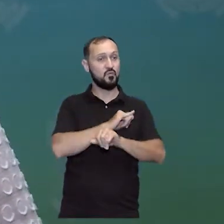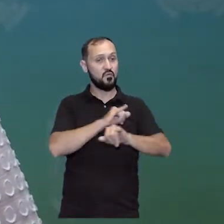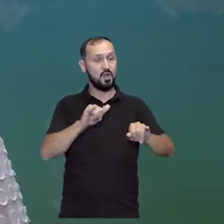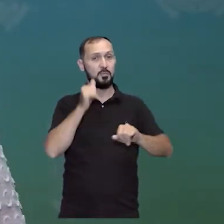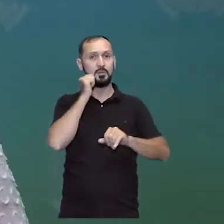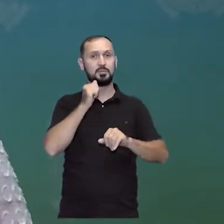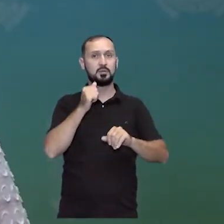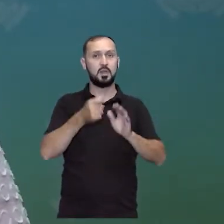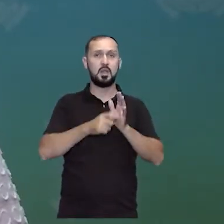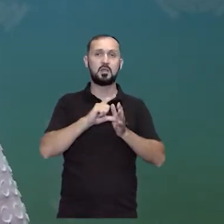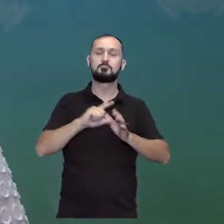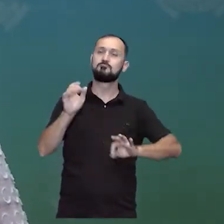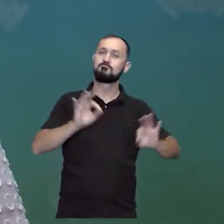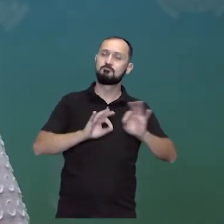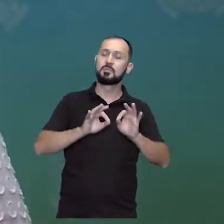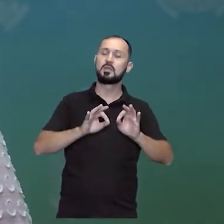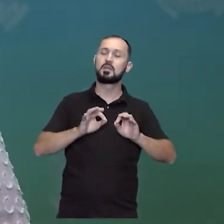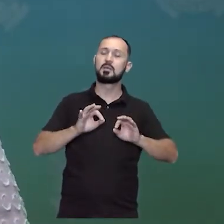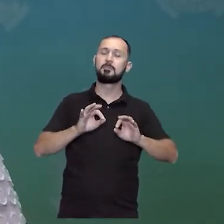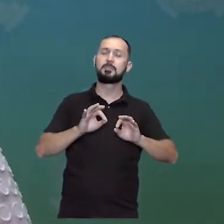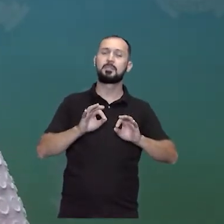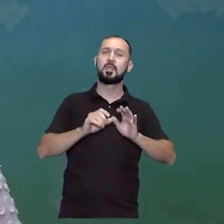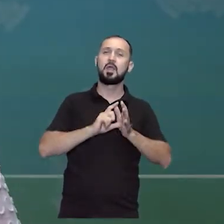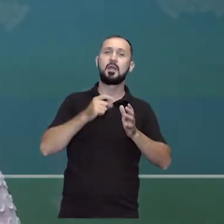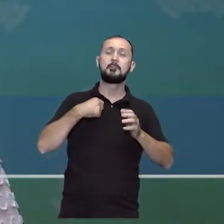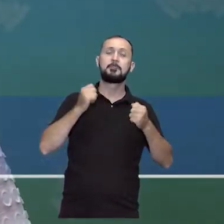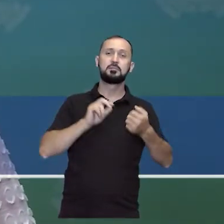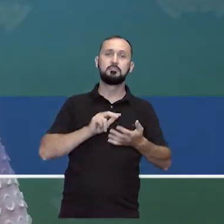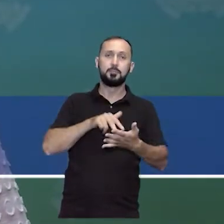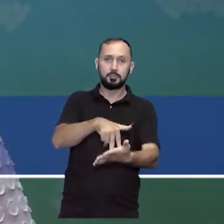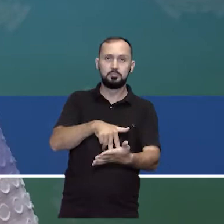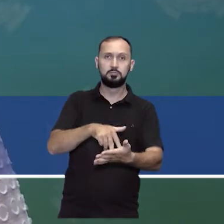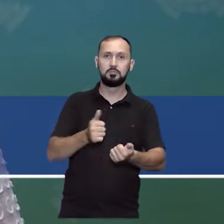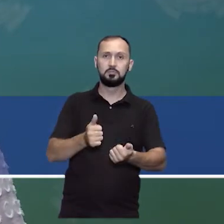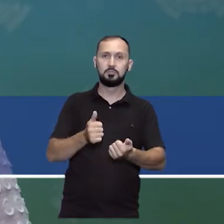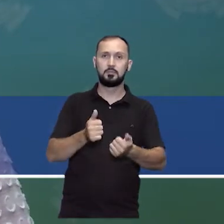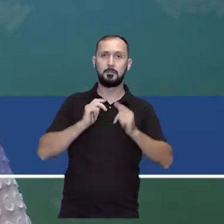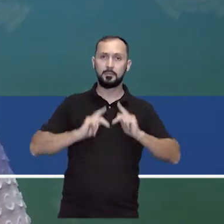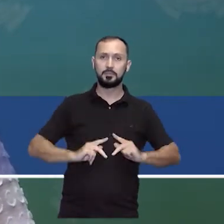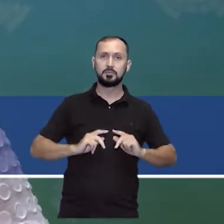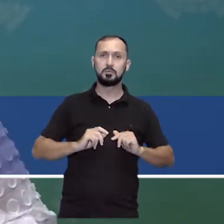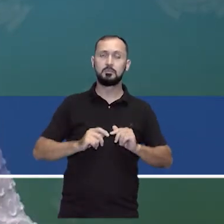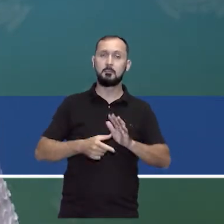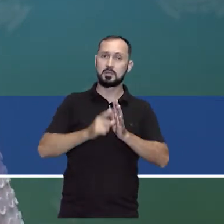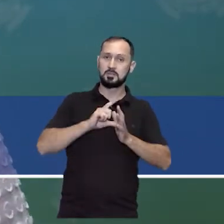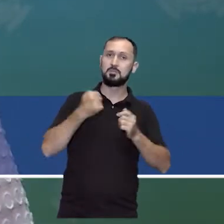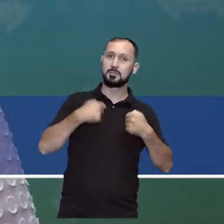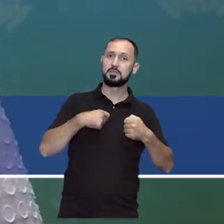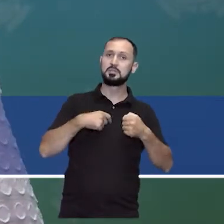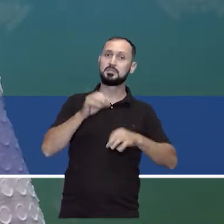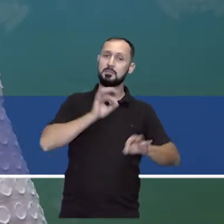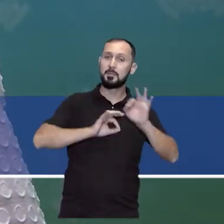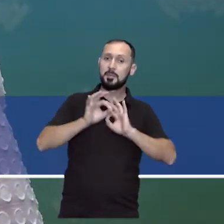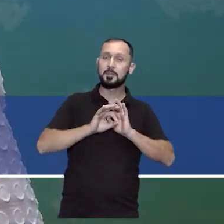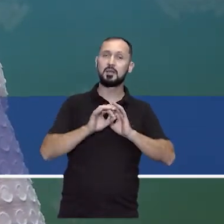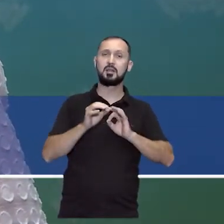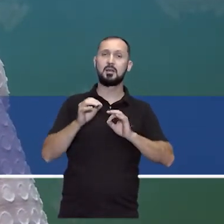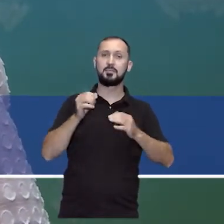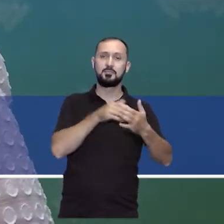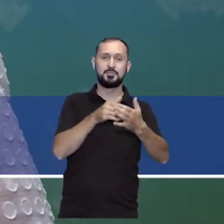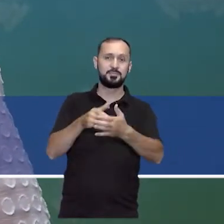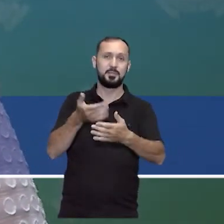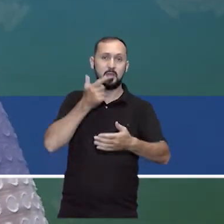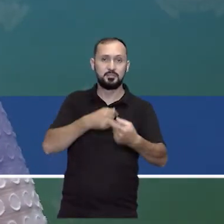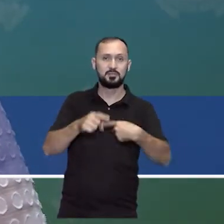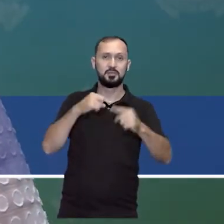Eu digo às mulheres, preparação, capacitação. Nós temos que nos posicionar, mas nós temos que estar preparadas para o desafio